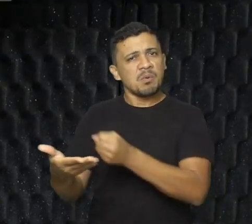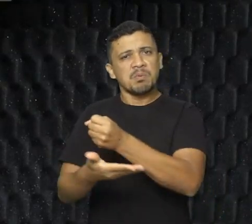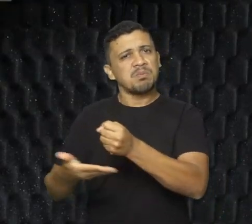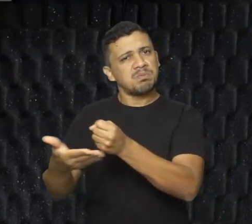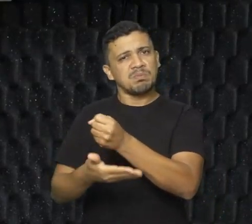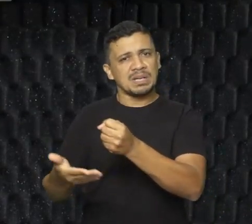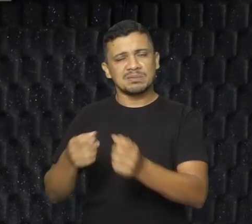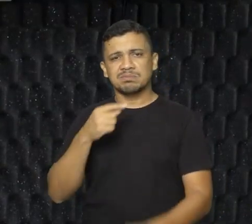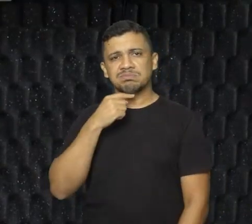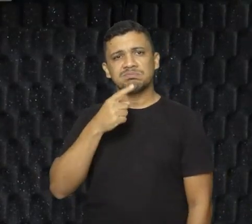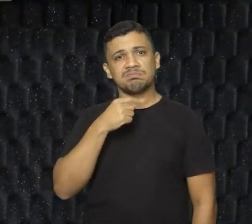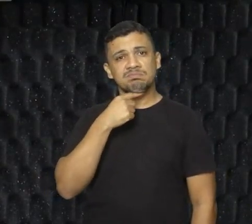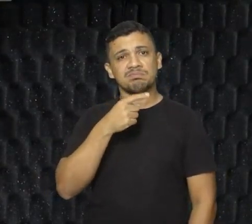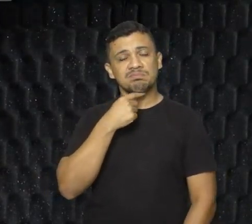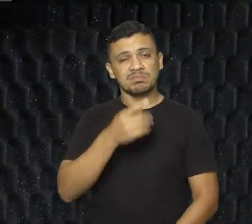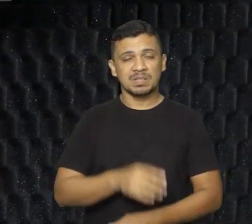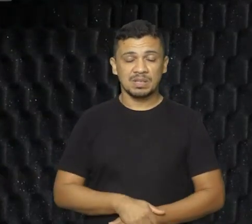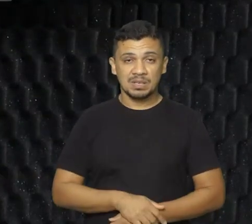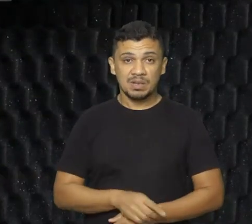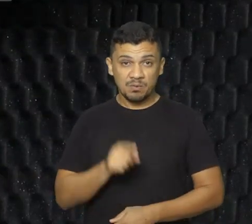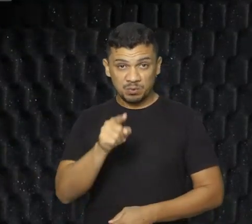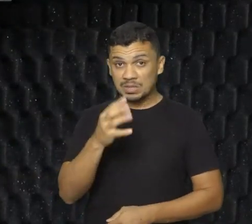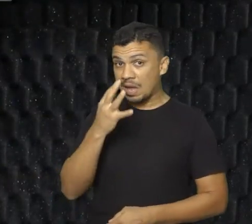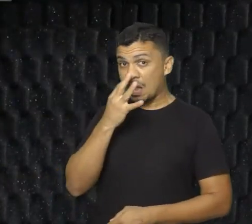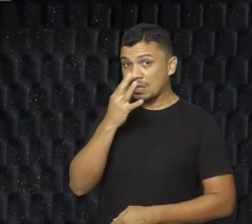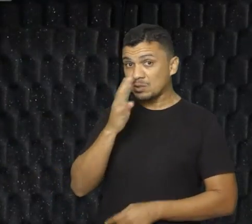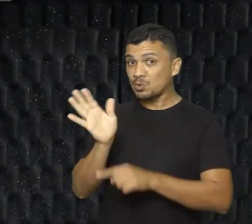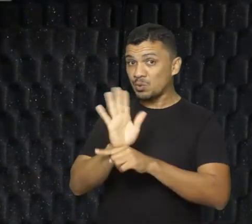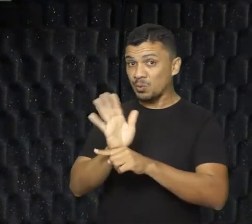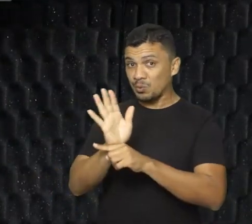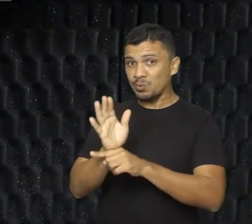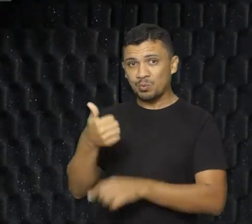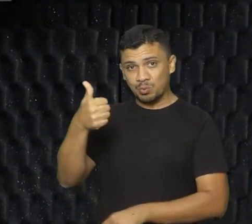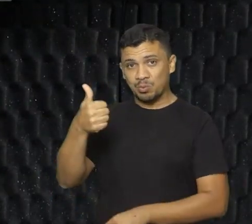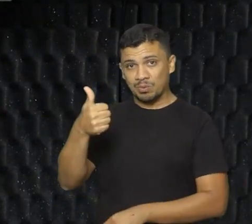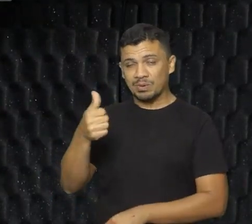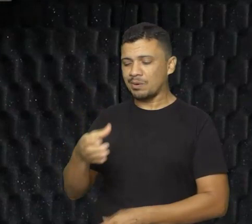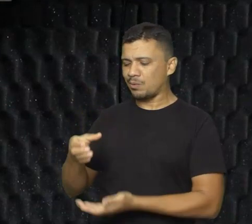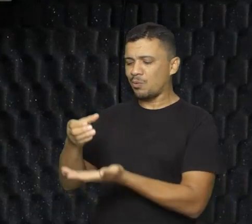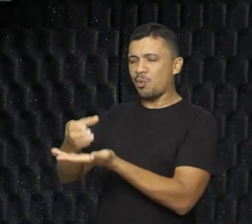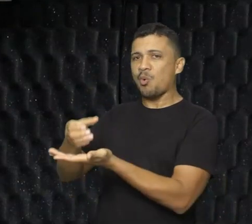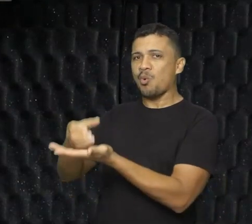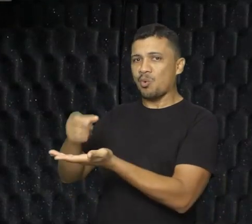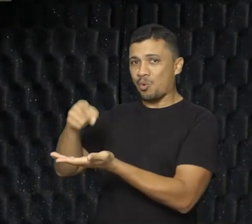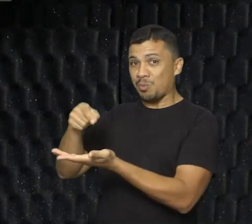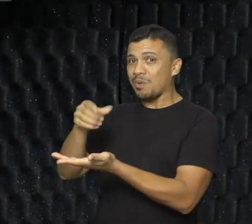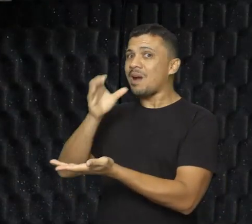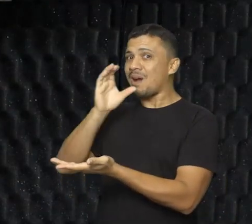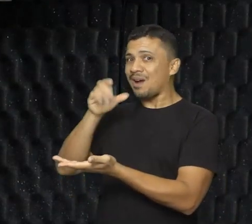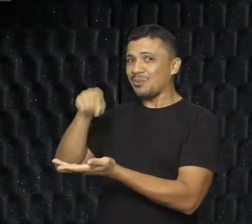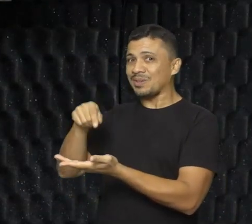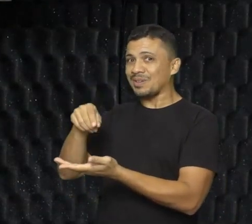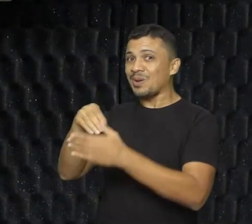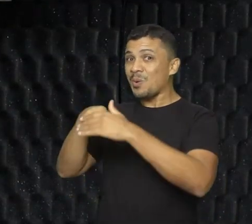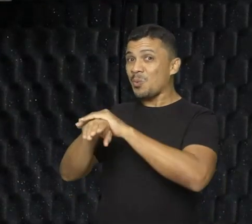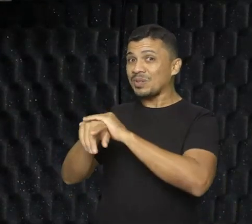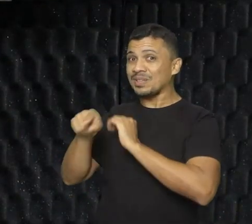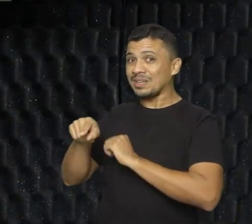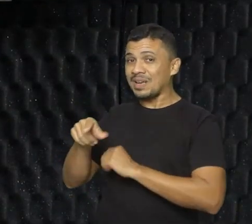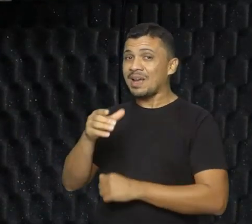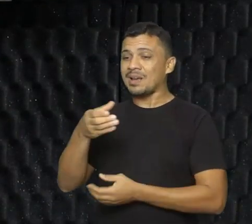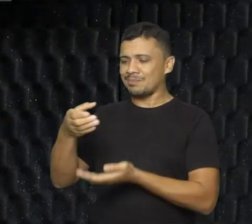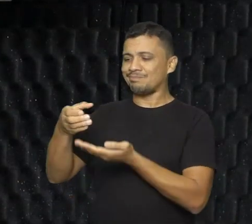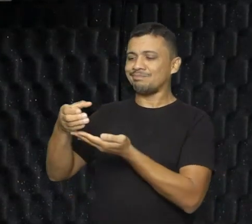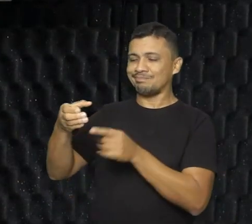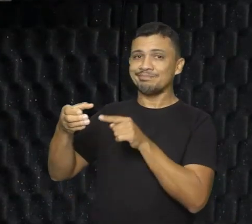básica. Se você assistiu o vídeo 1, você viu eu tomando água nesse copo. Eu guardei ele aqui para lembrar você, ó, a água pode